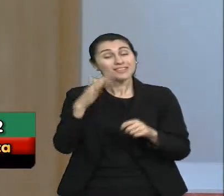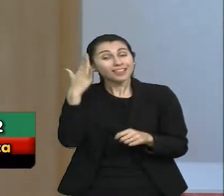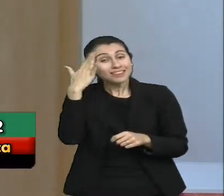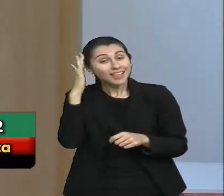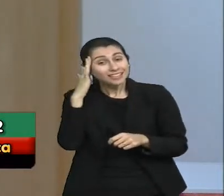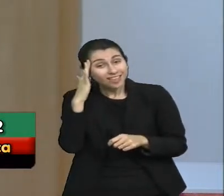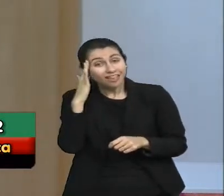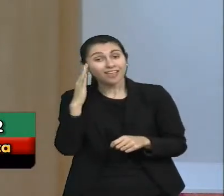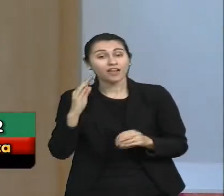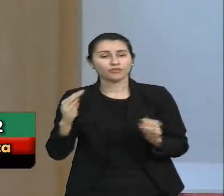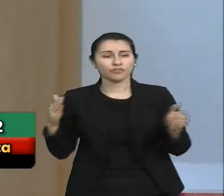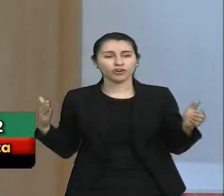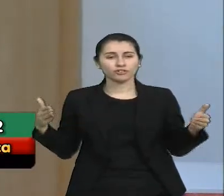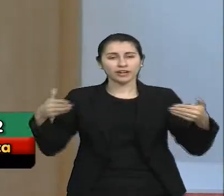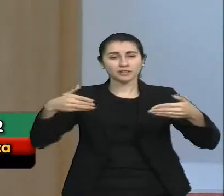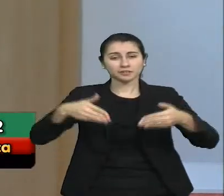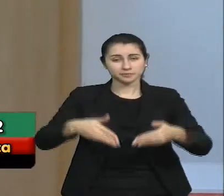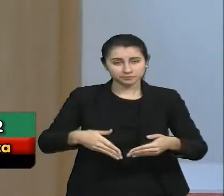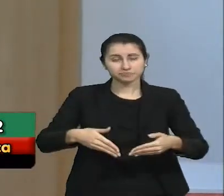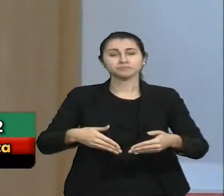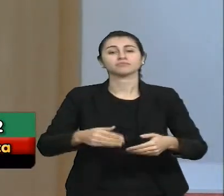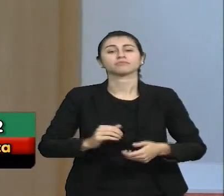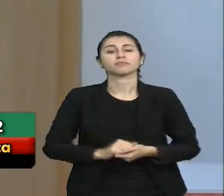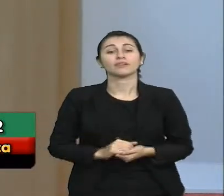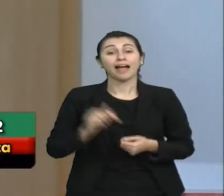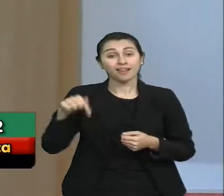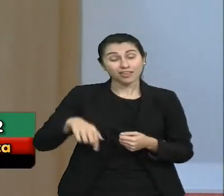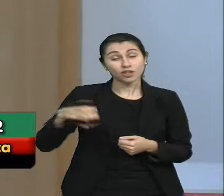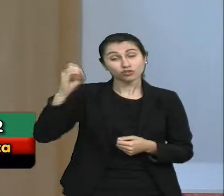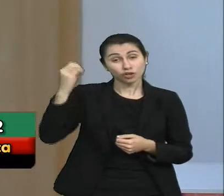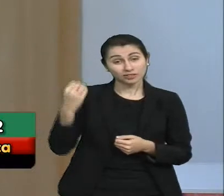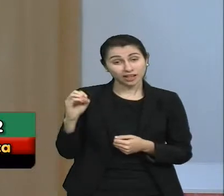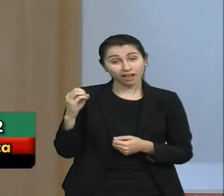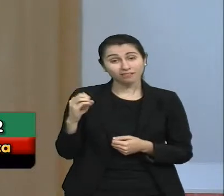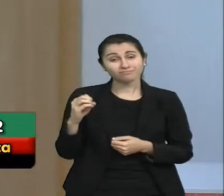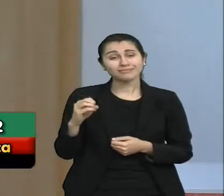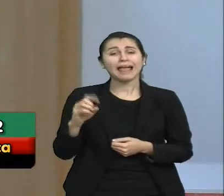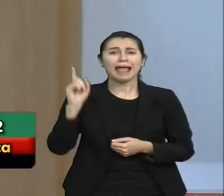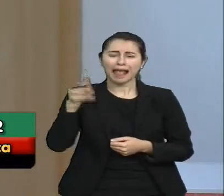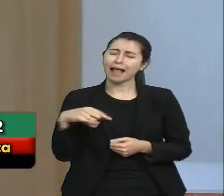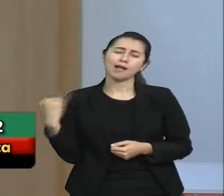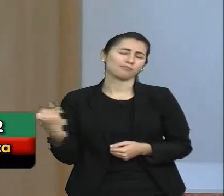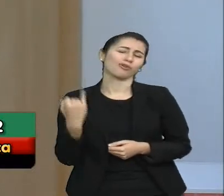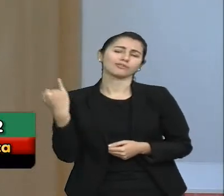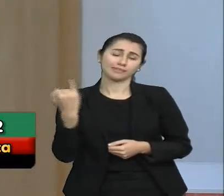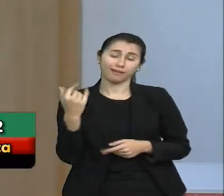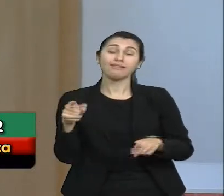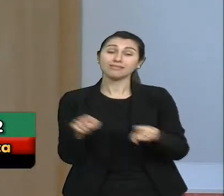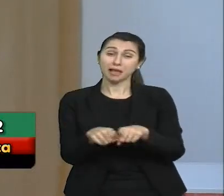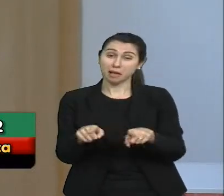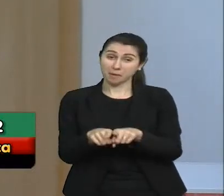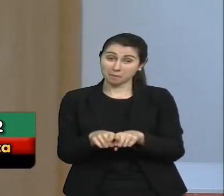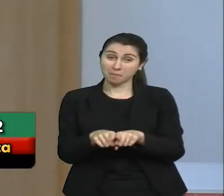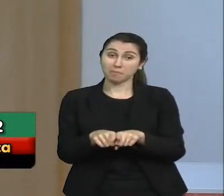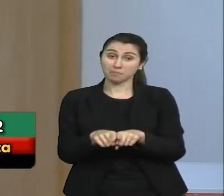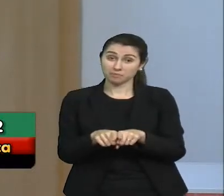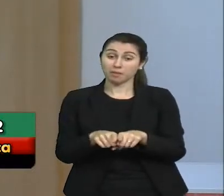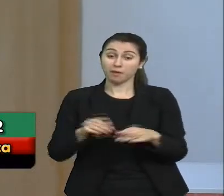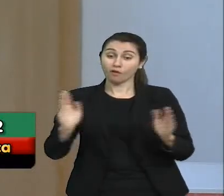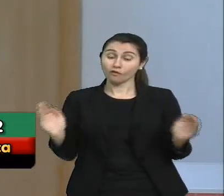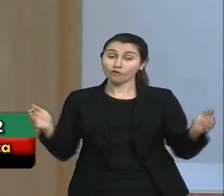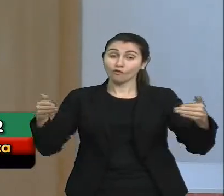Fórum dos Povos Tradicionais da cidade de Osasco é necessário, e também o